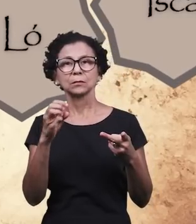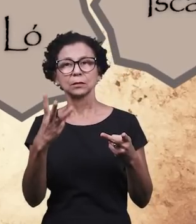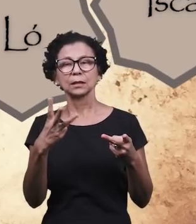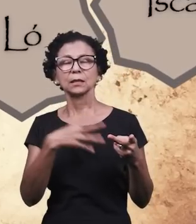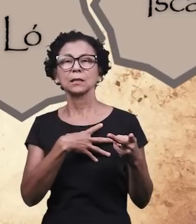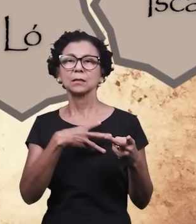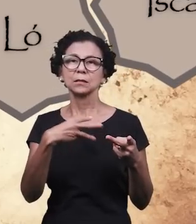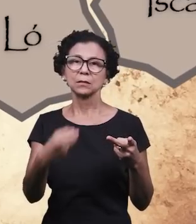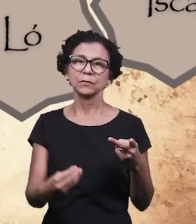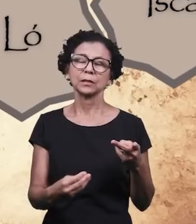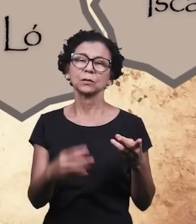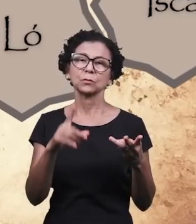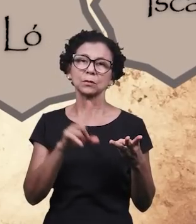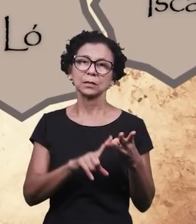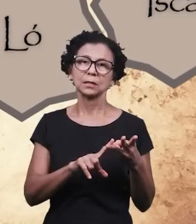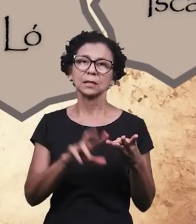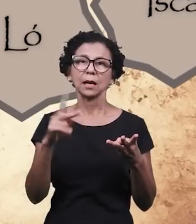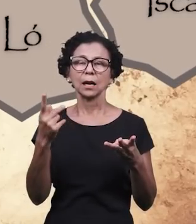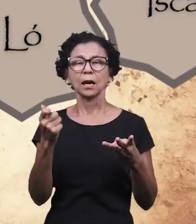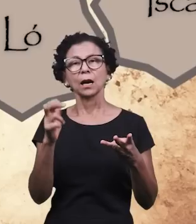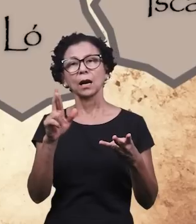lá perto do Golfo Pérsico,